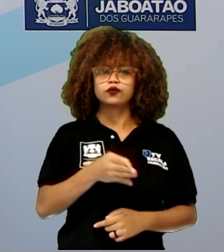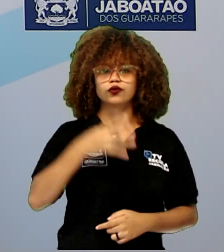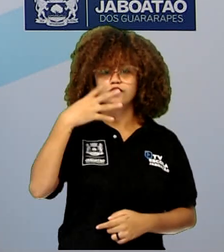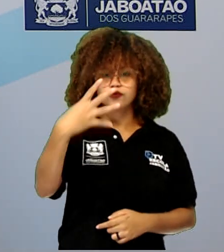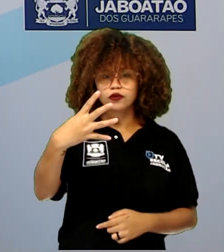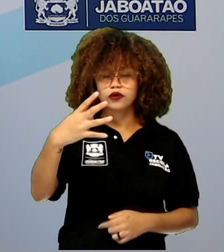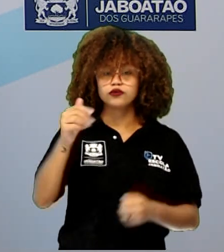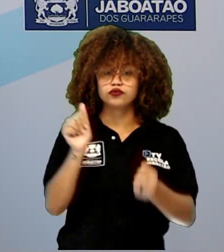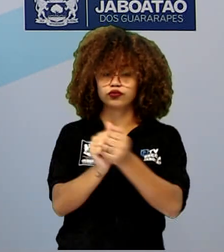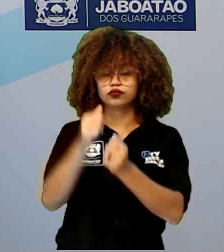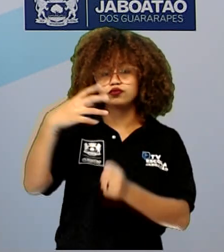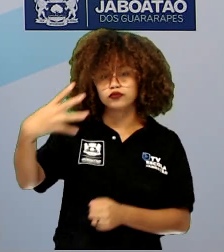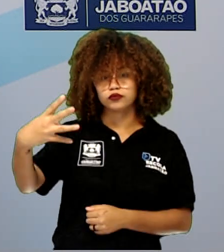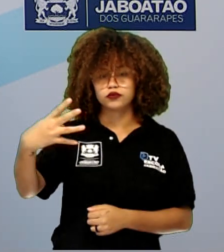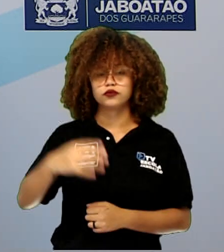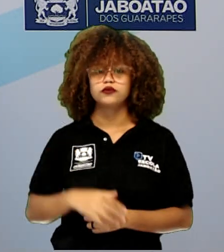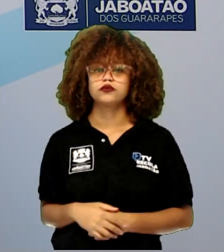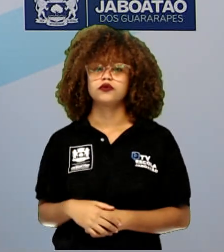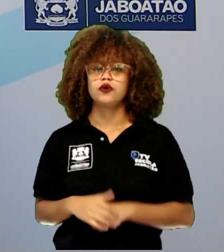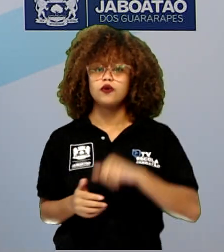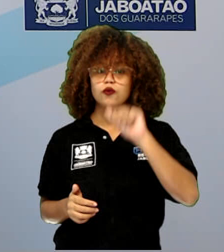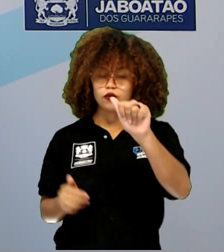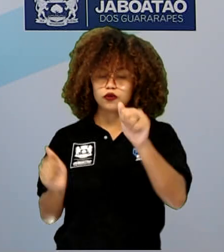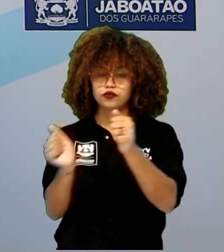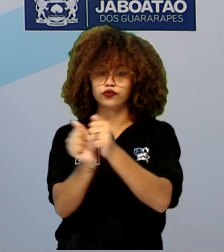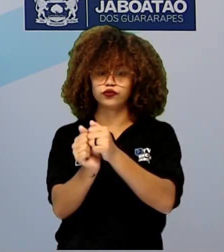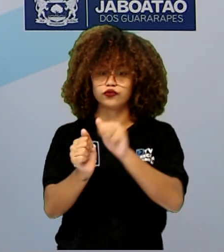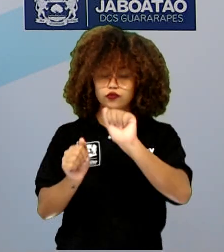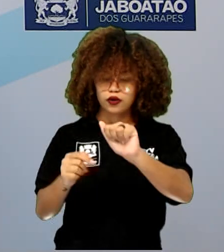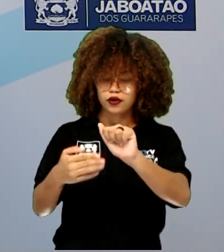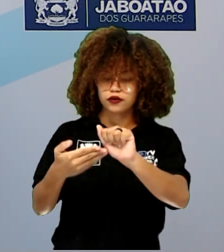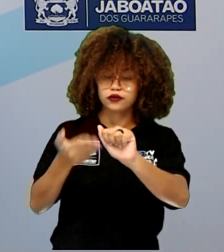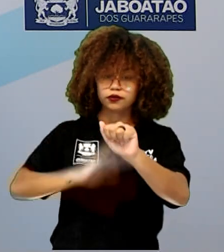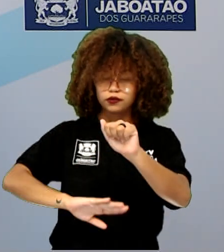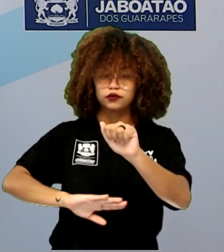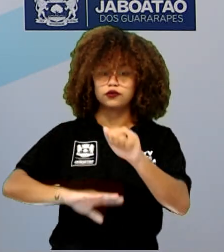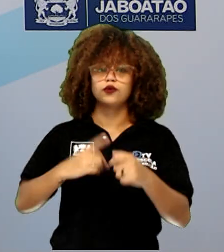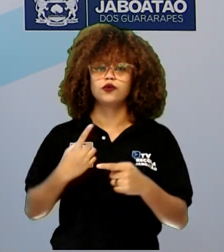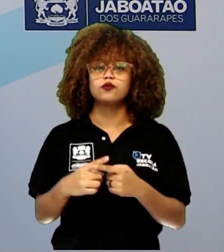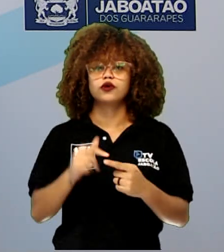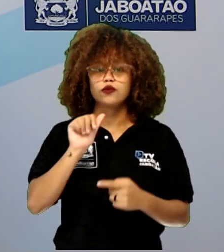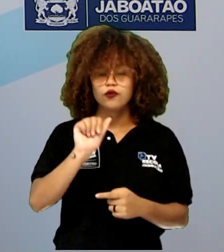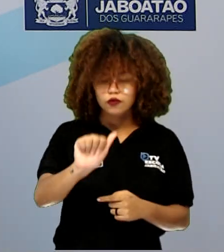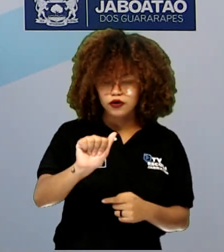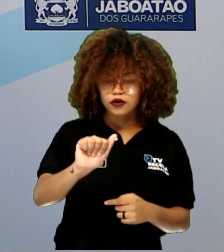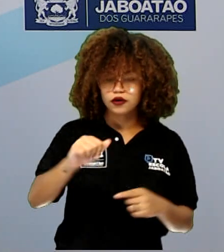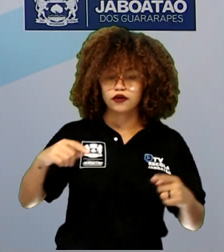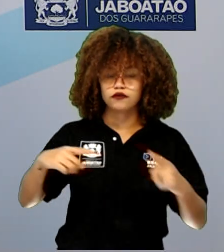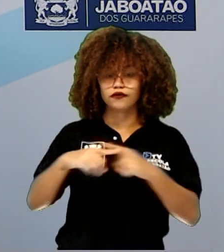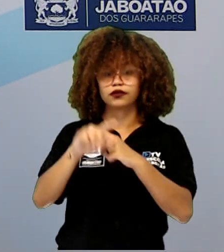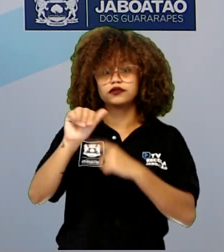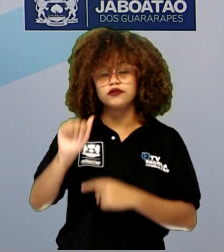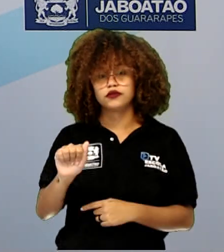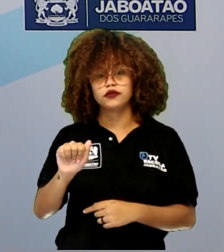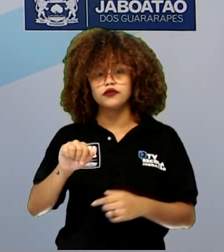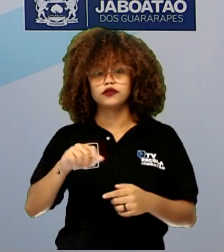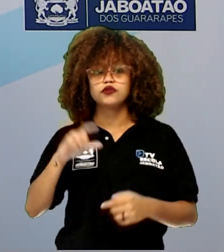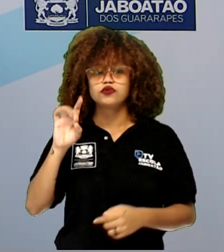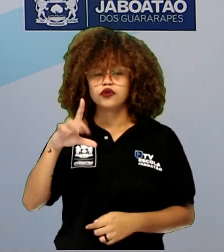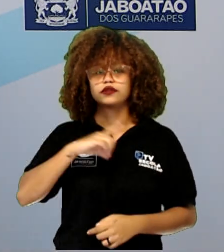com quatro o ar de cima com a de baixo porque esse ao quadrado é avisar o que sobra é